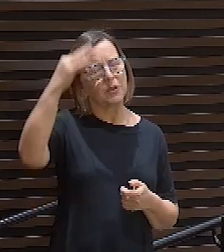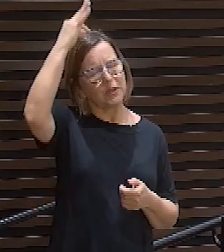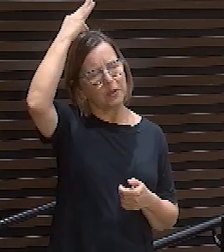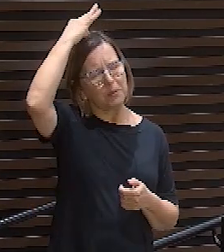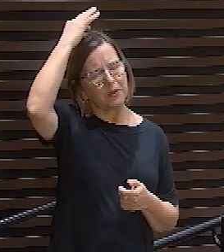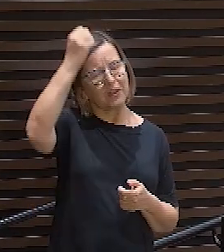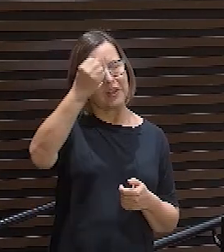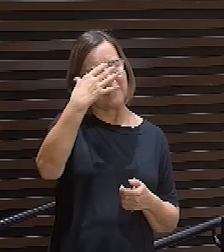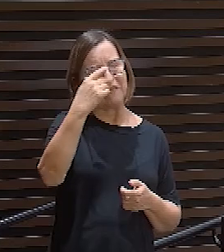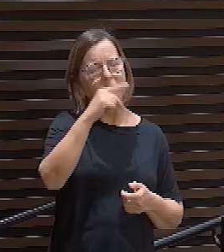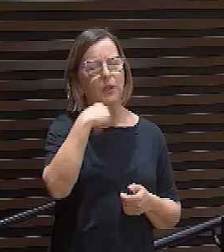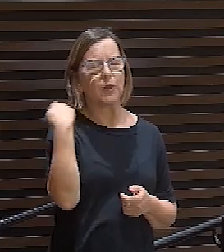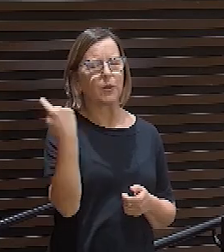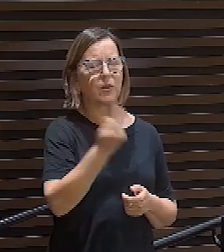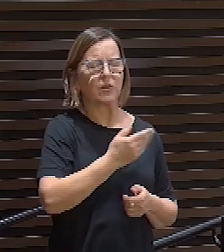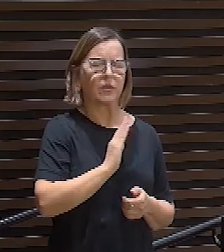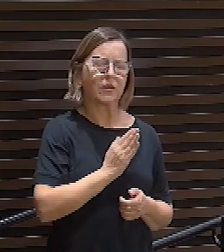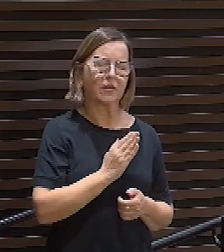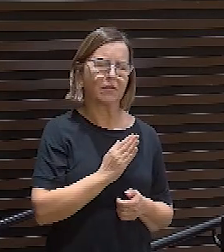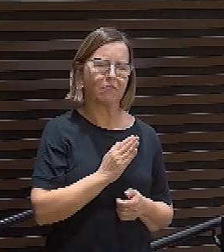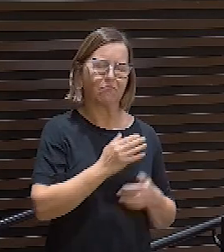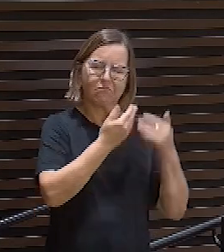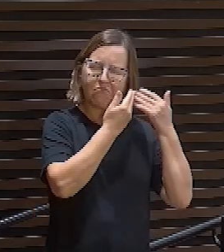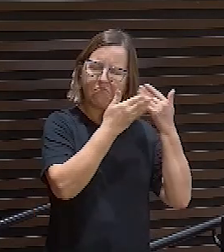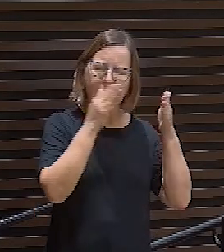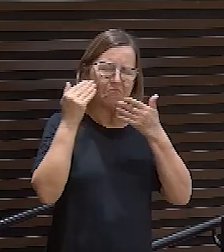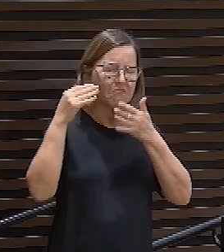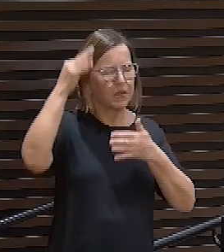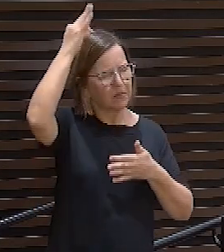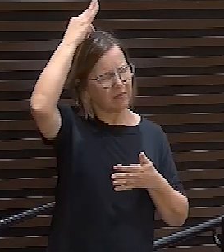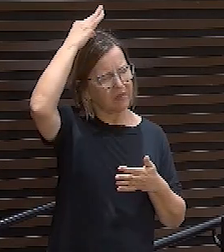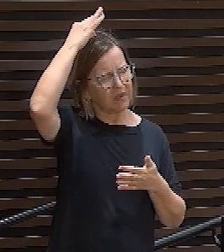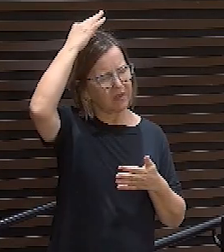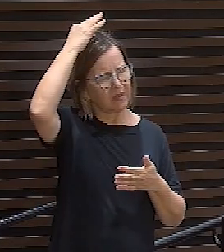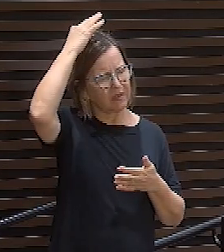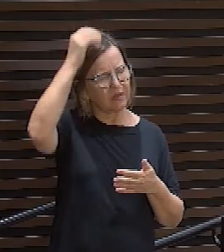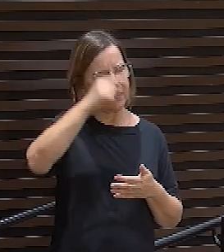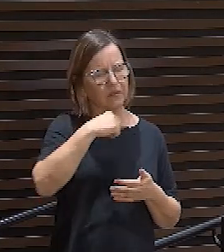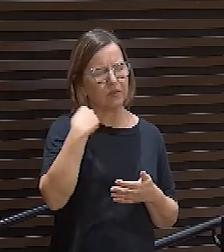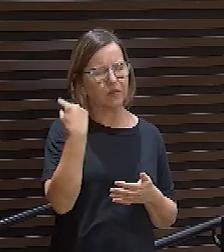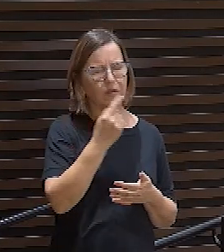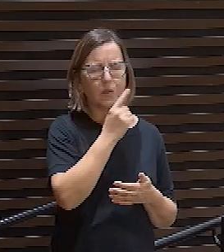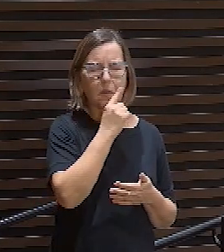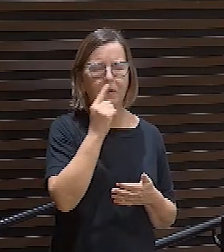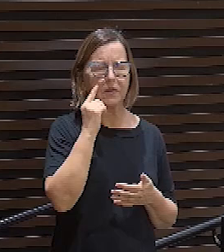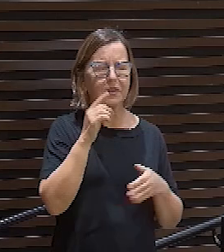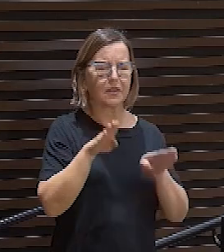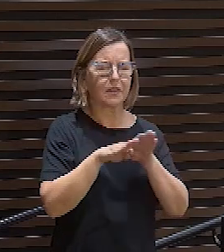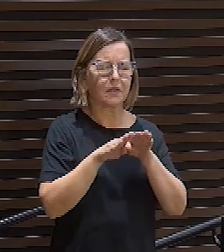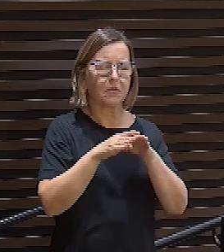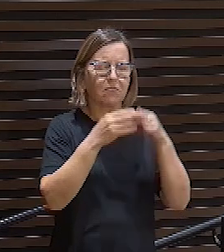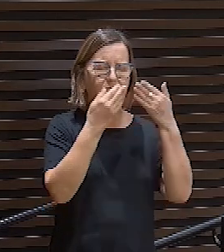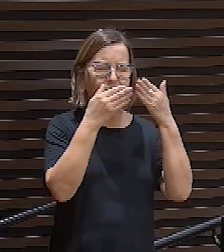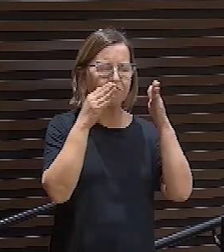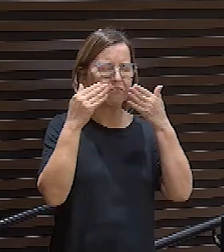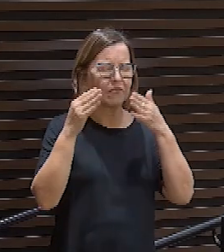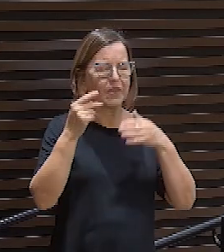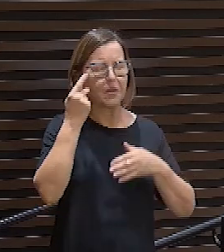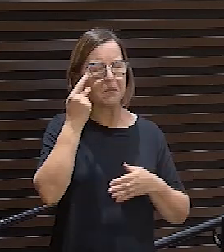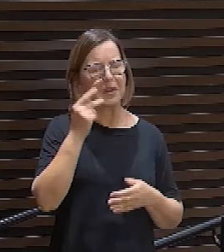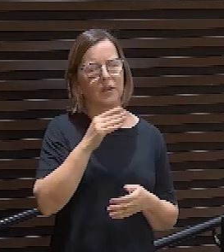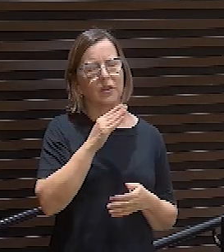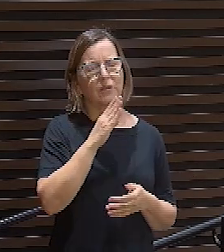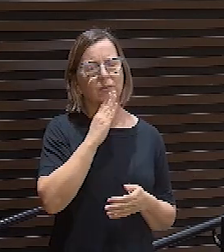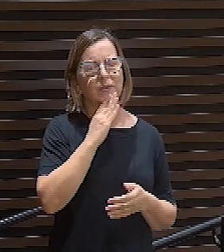corações. Deixa os nossos ouvidos atentos, Pai. Os nossos olhos atentos, Pai. Para que a gente possa conhecer um pouco